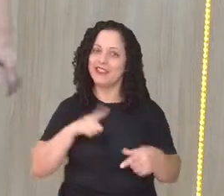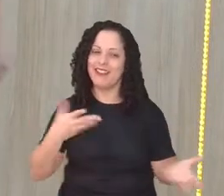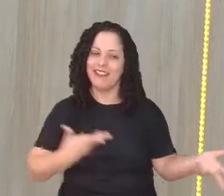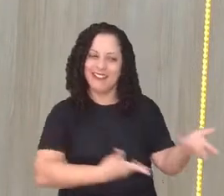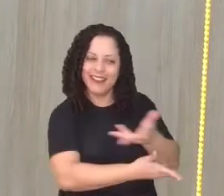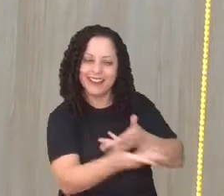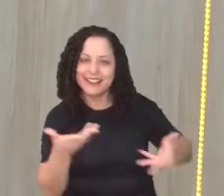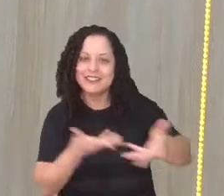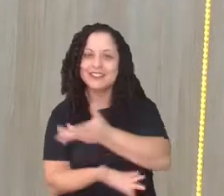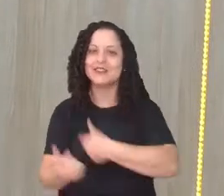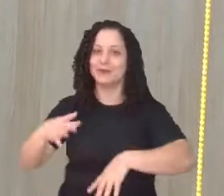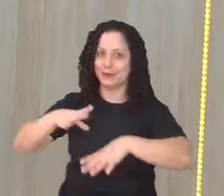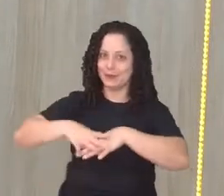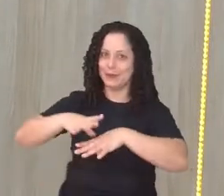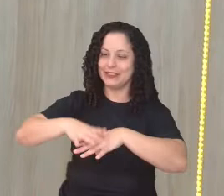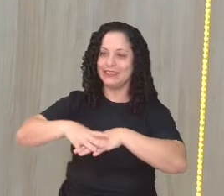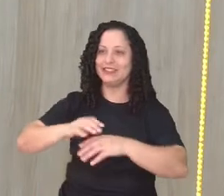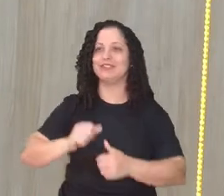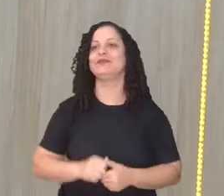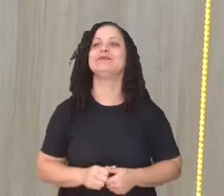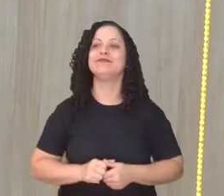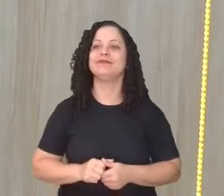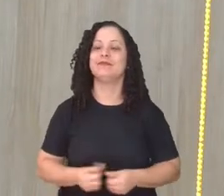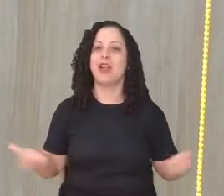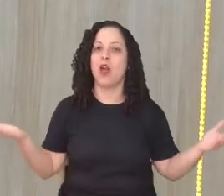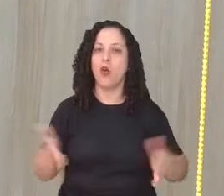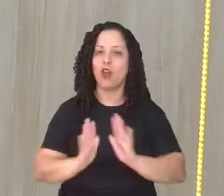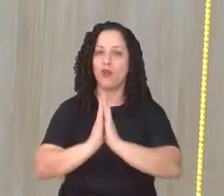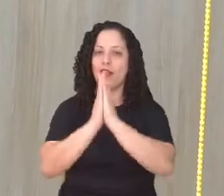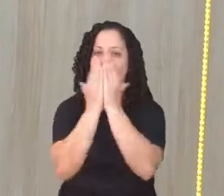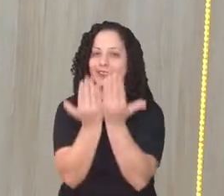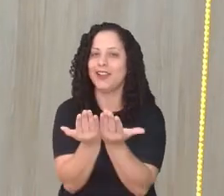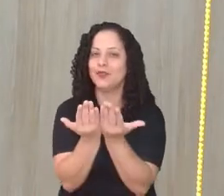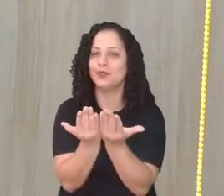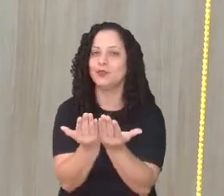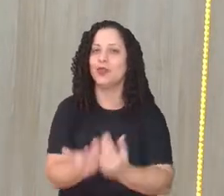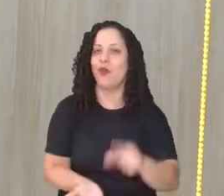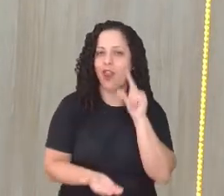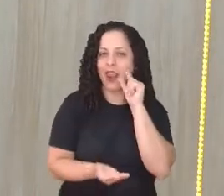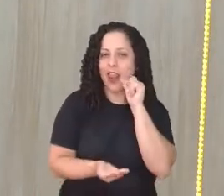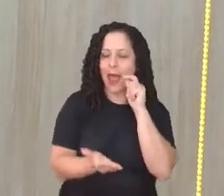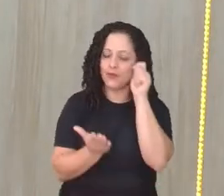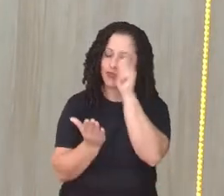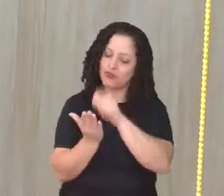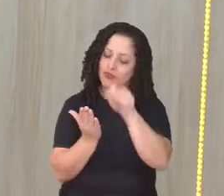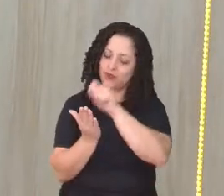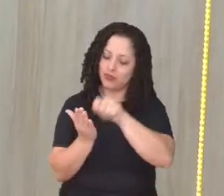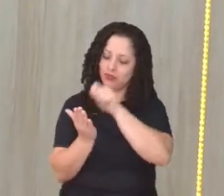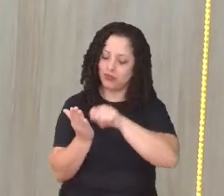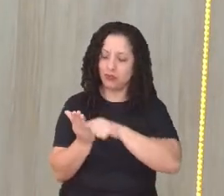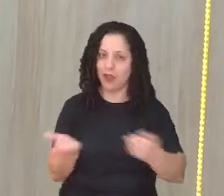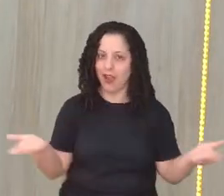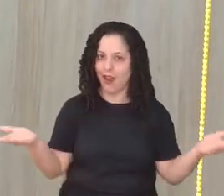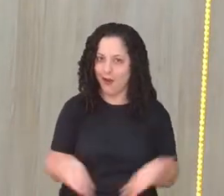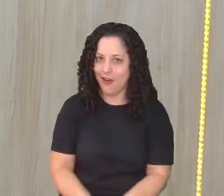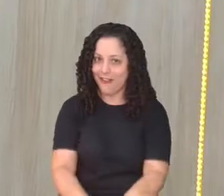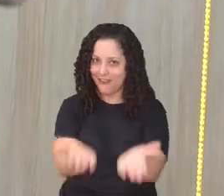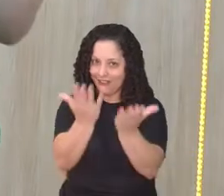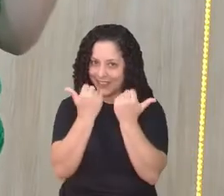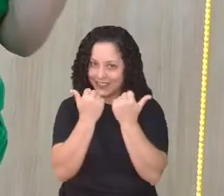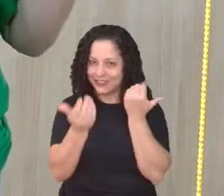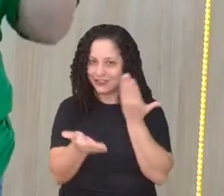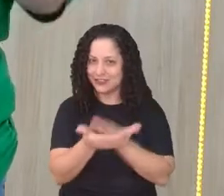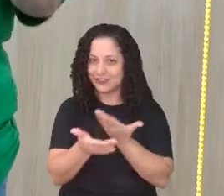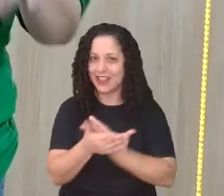ligações matemáticas. Então, pegue seu caderno e seu lápis e agora nós vamos trabalhar